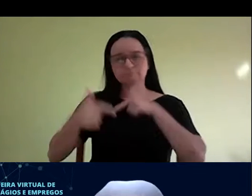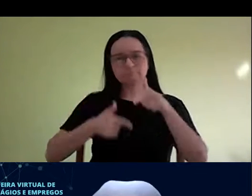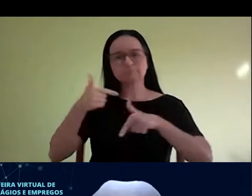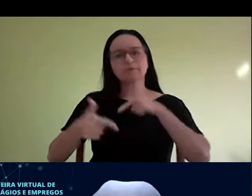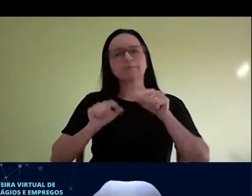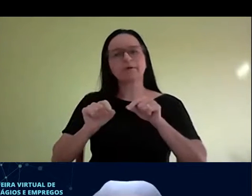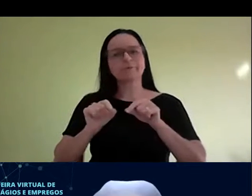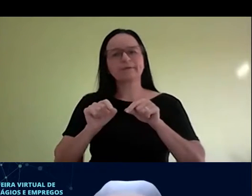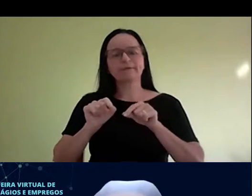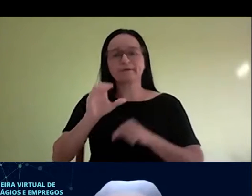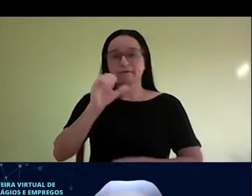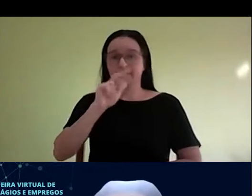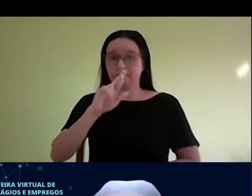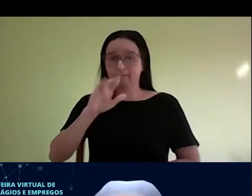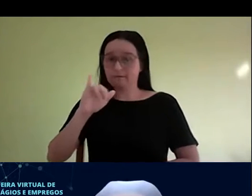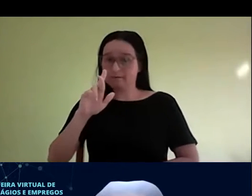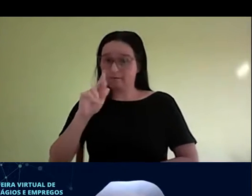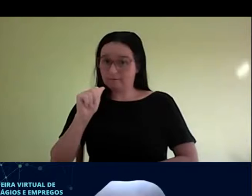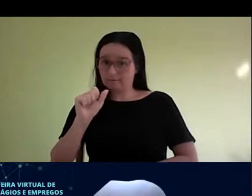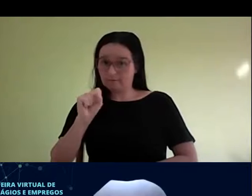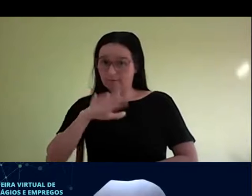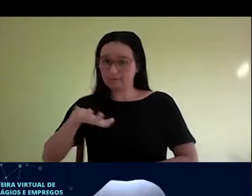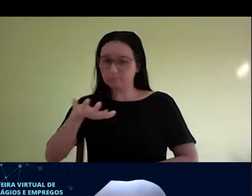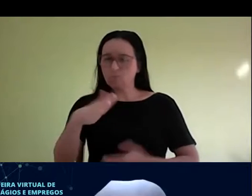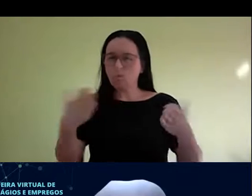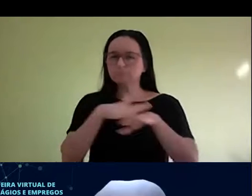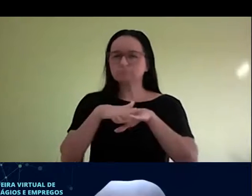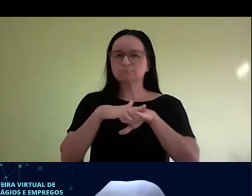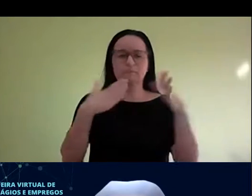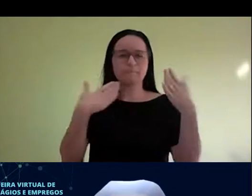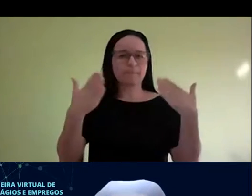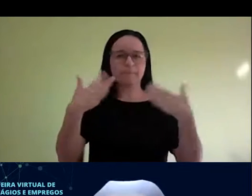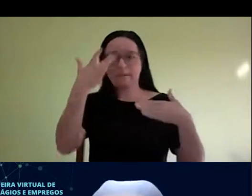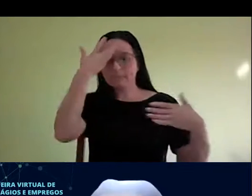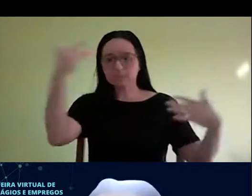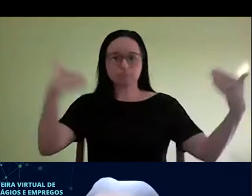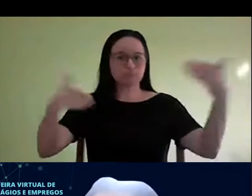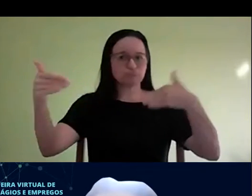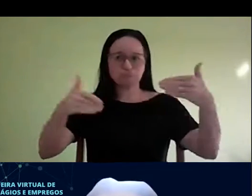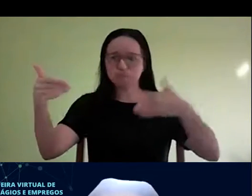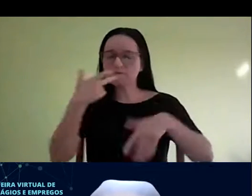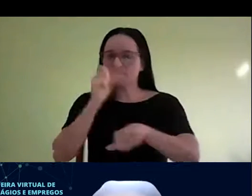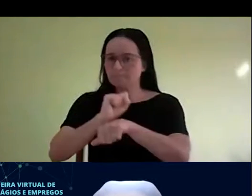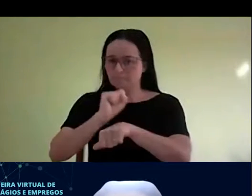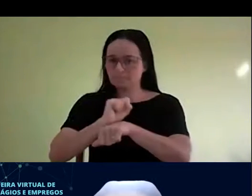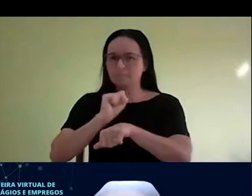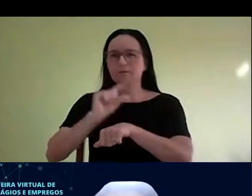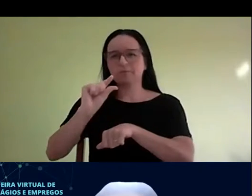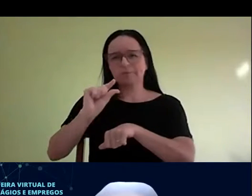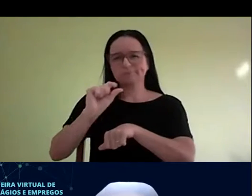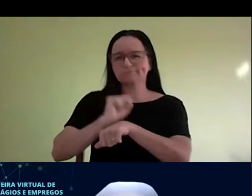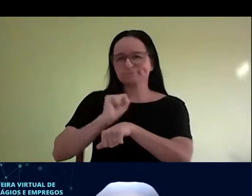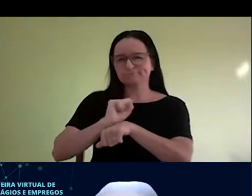hoje nós teremos mais um super bate-papo. Estou vendo aqui a galera chegando, vou dar um tempinho aí, uns minutinhos.